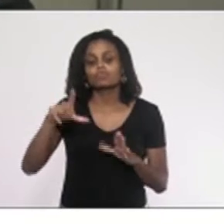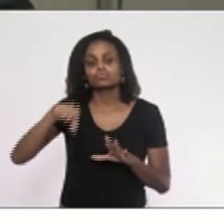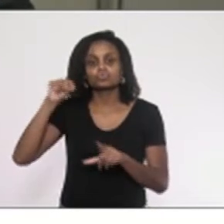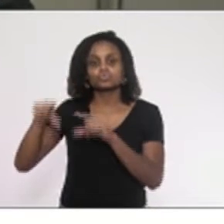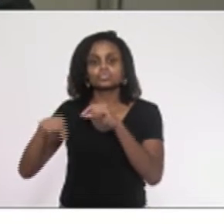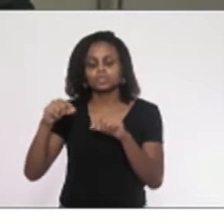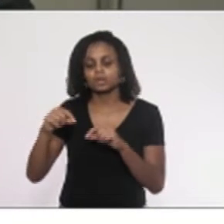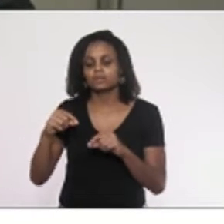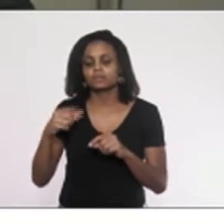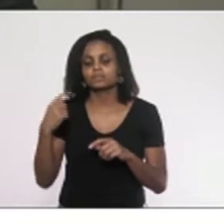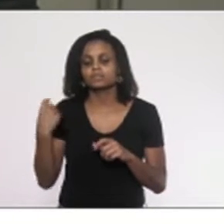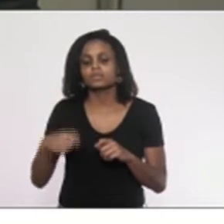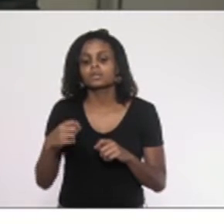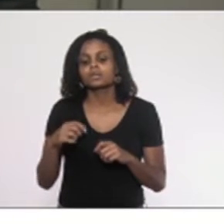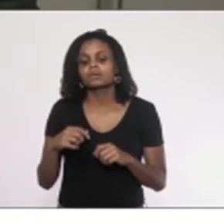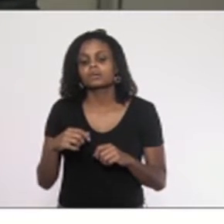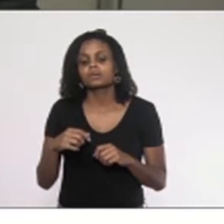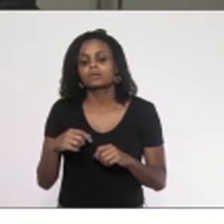Plenário.